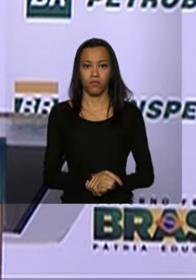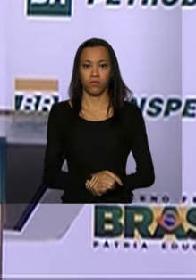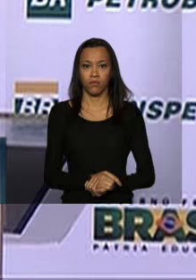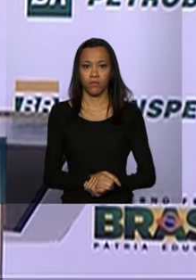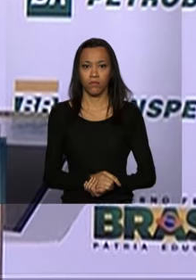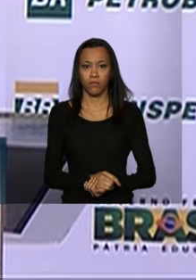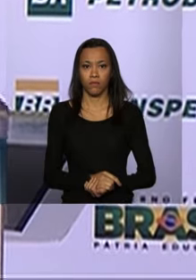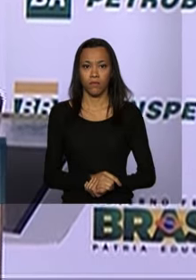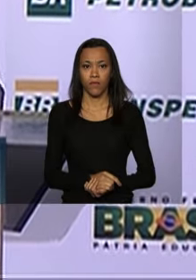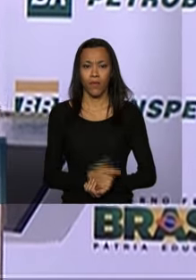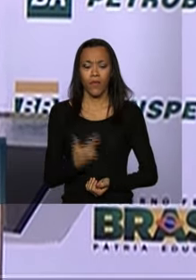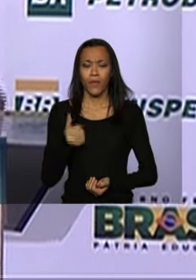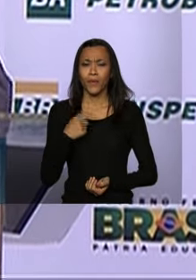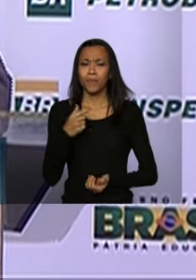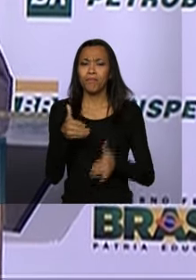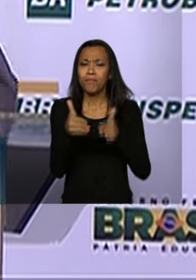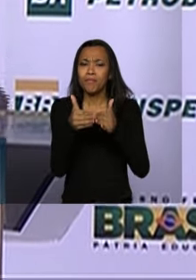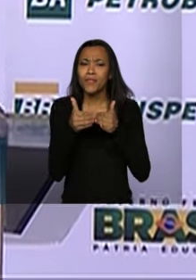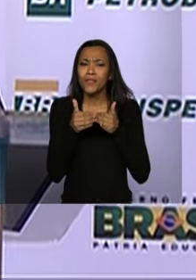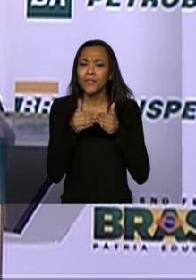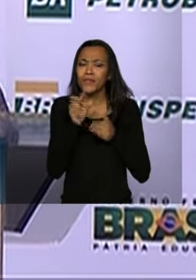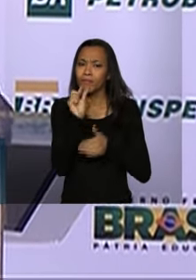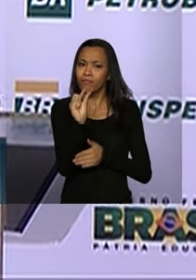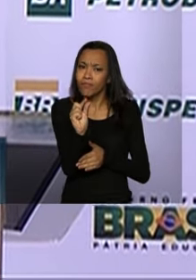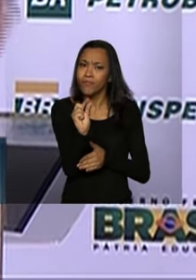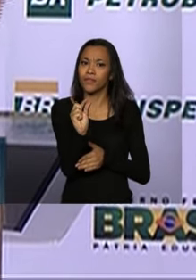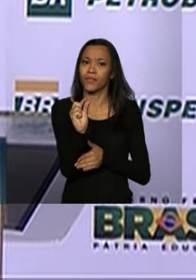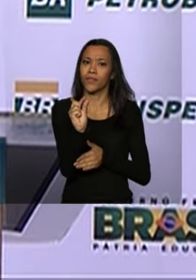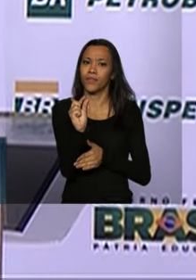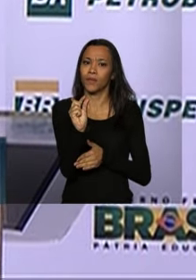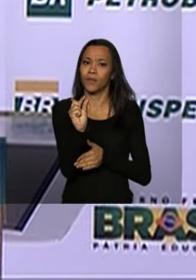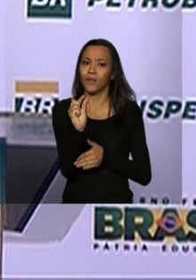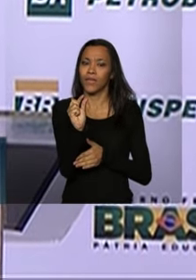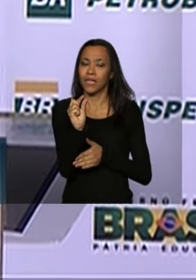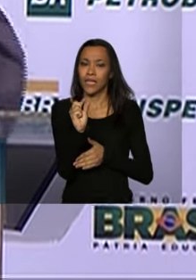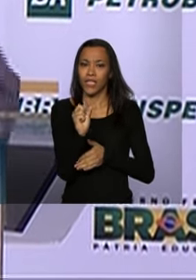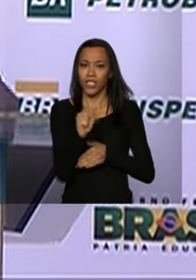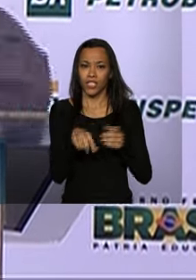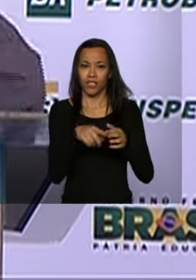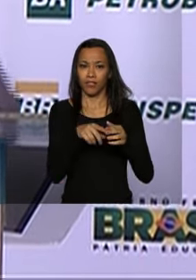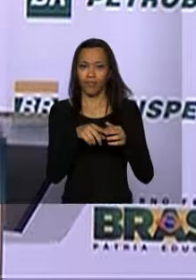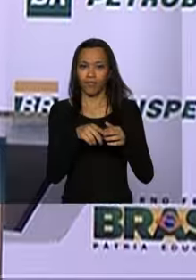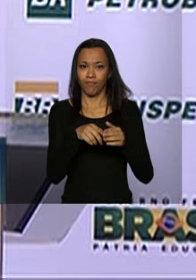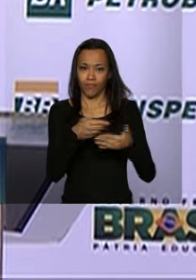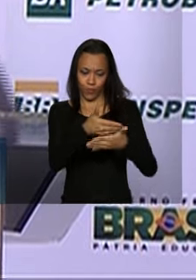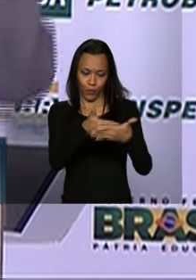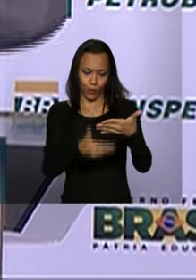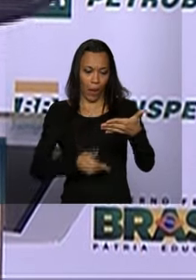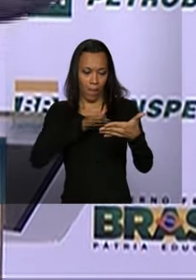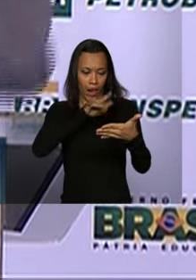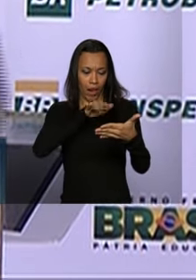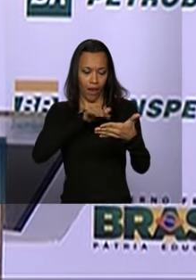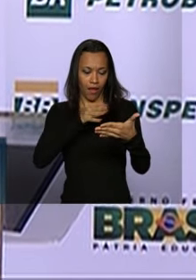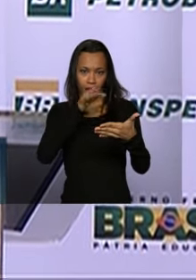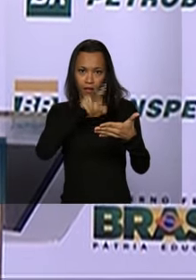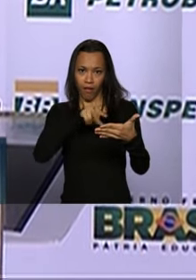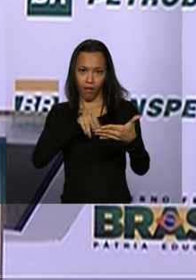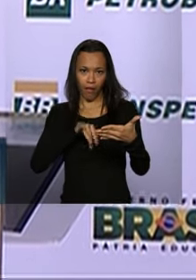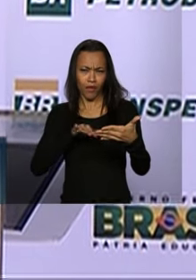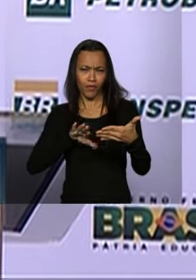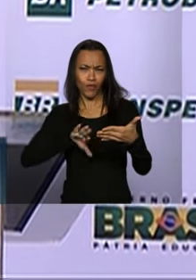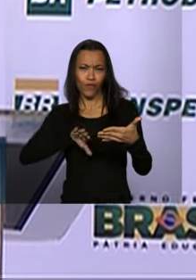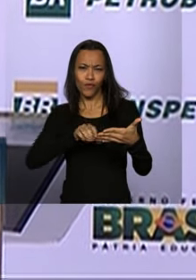Eu queria pedir só um momento rapidinho para fugir um pouco o percurso, o discurso e apresentar